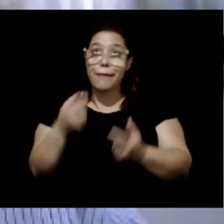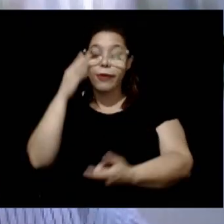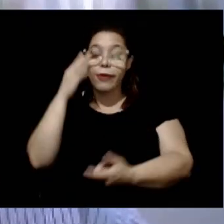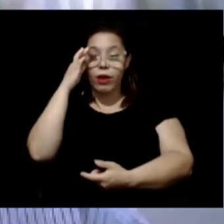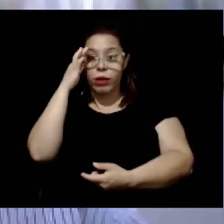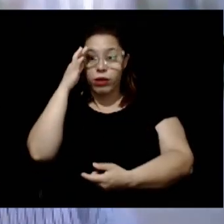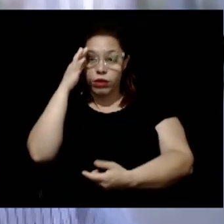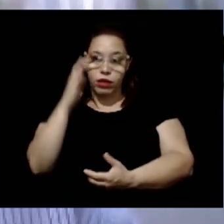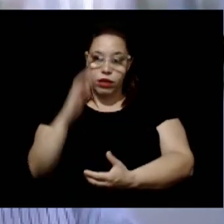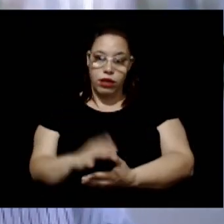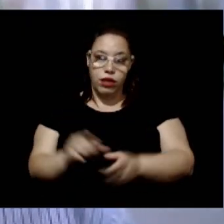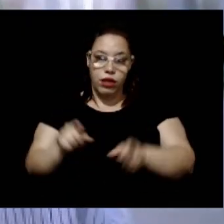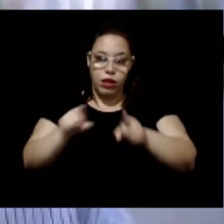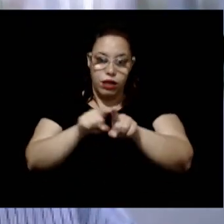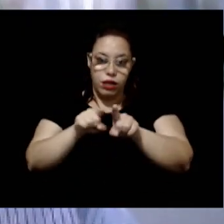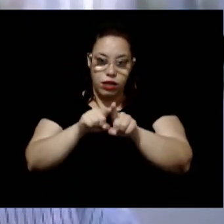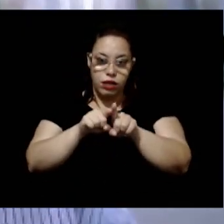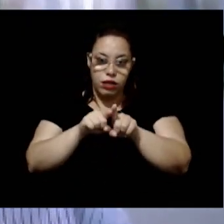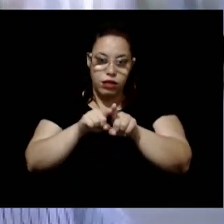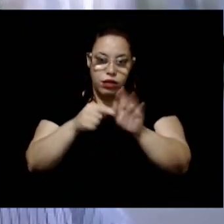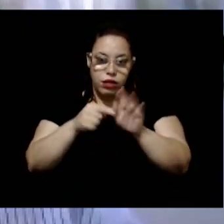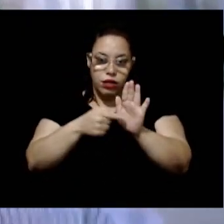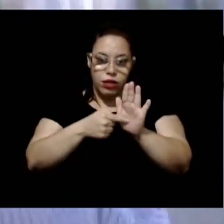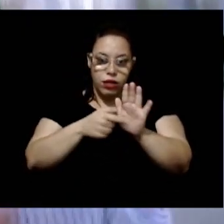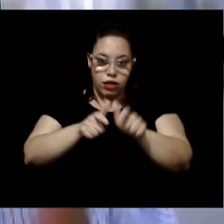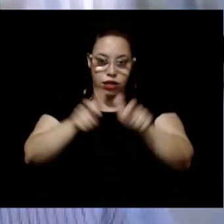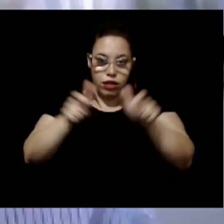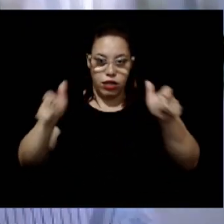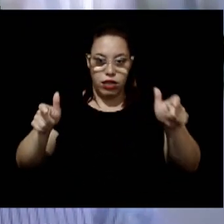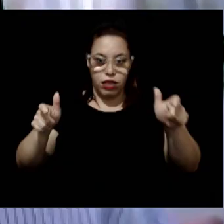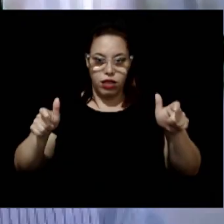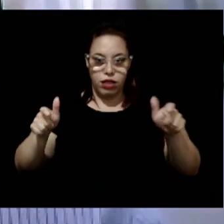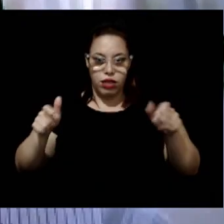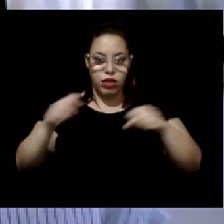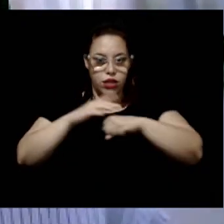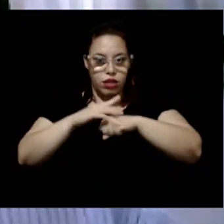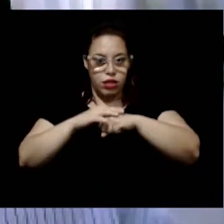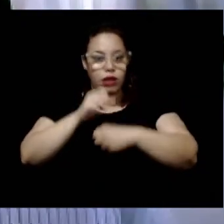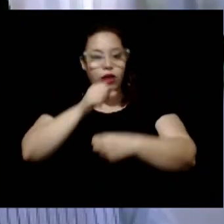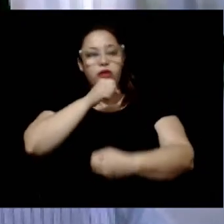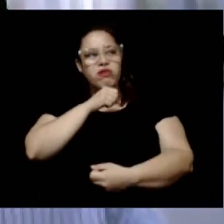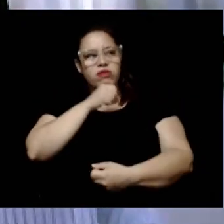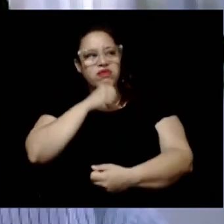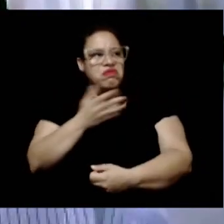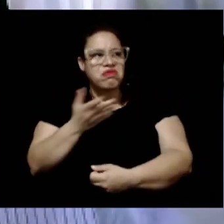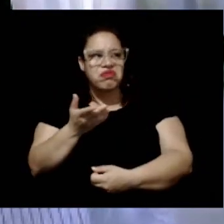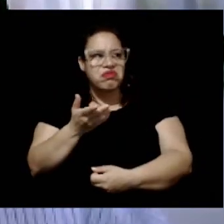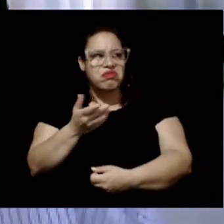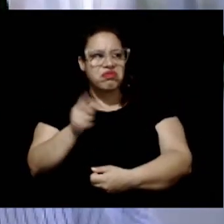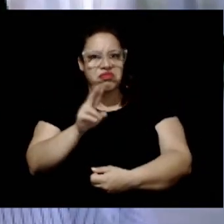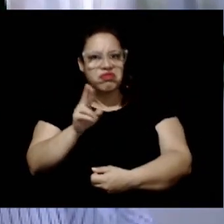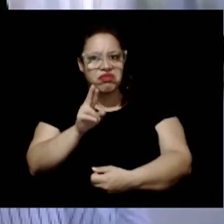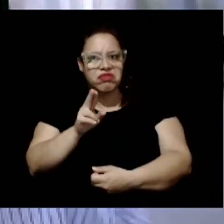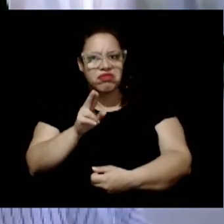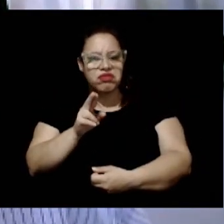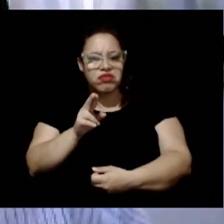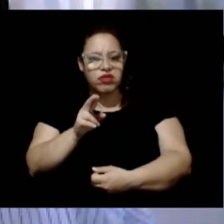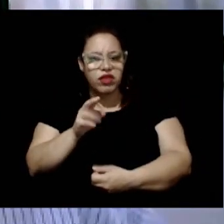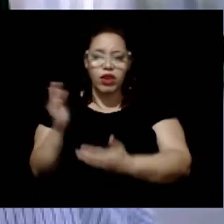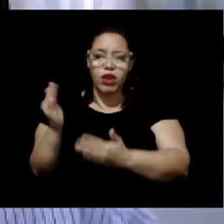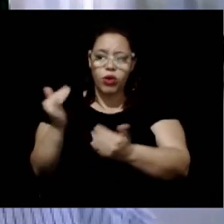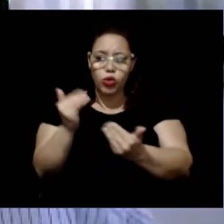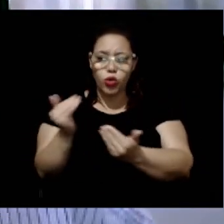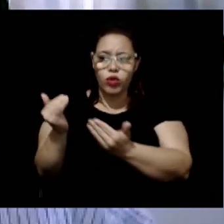também casos que extrapolam isso. Existe vai começar no idoso, existe a chamada artrite idiopática juvenil, que de alguma forma